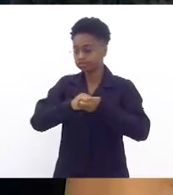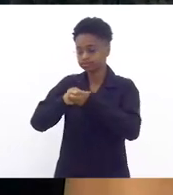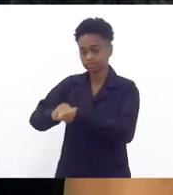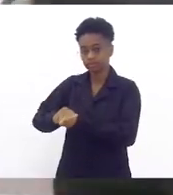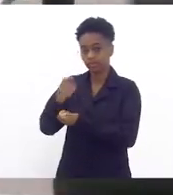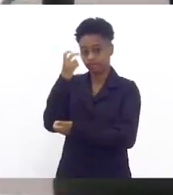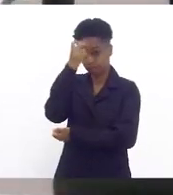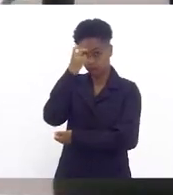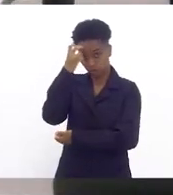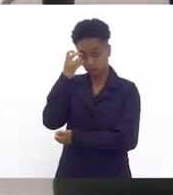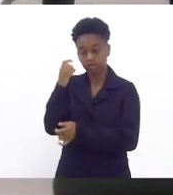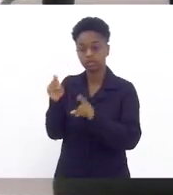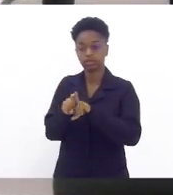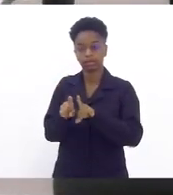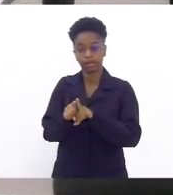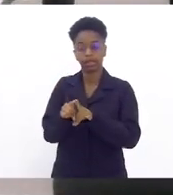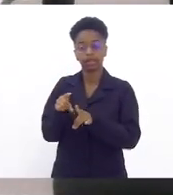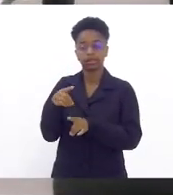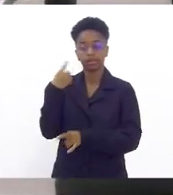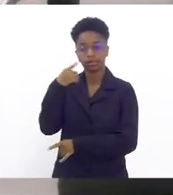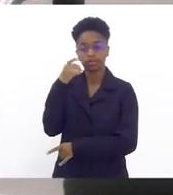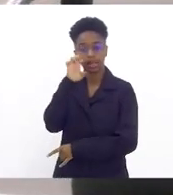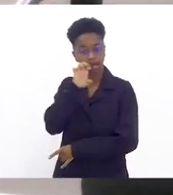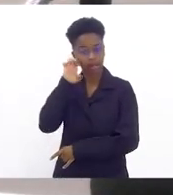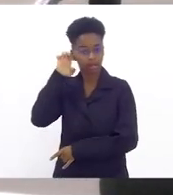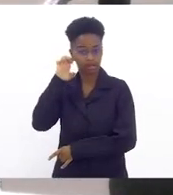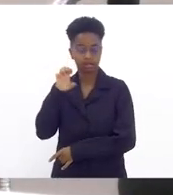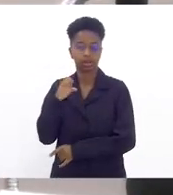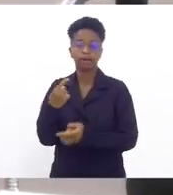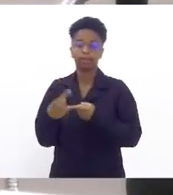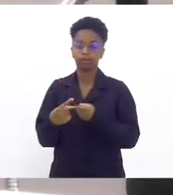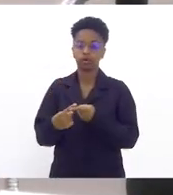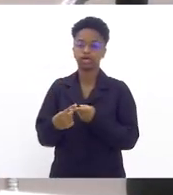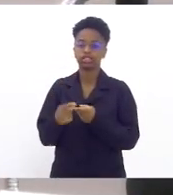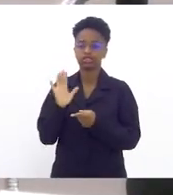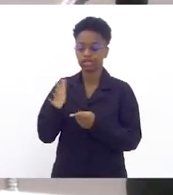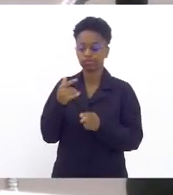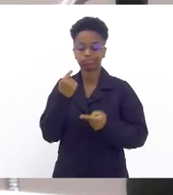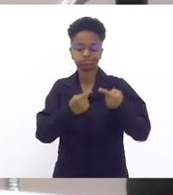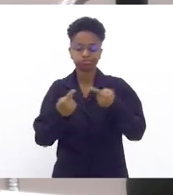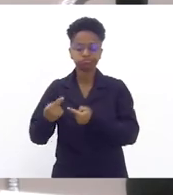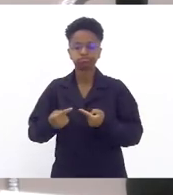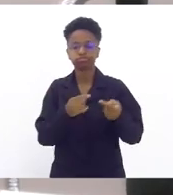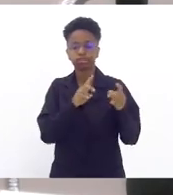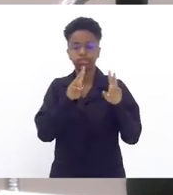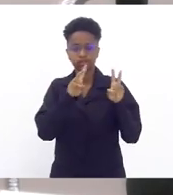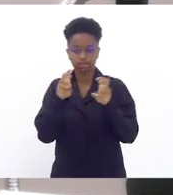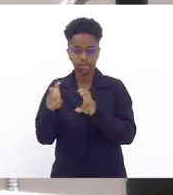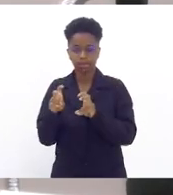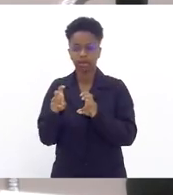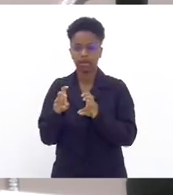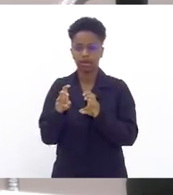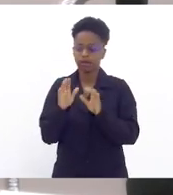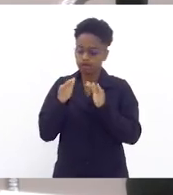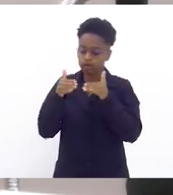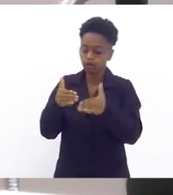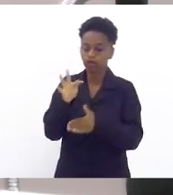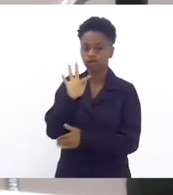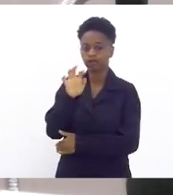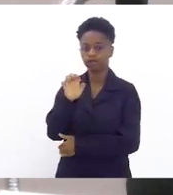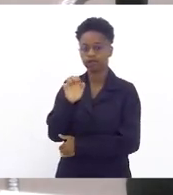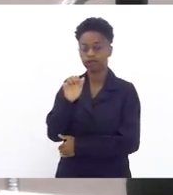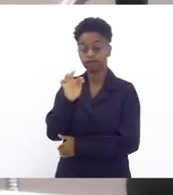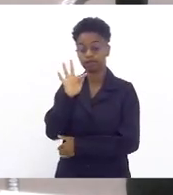Verônica queria saudável deputada Érica takimoto que a gente teve até um bate-papo super legal né focado justamente pelas Faetec